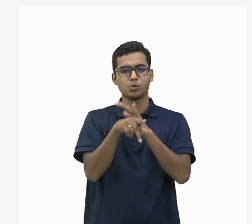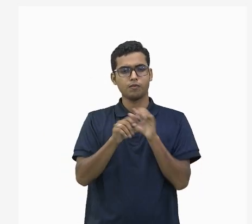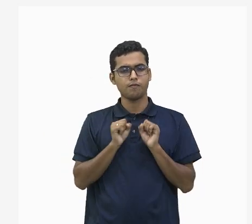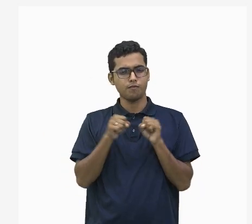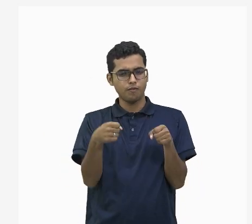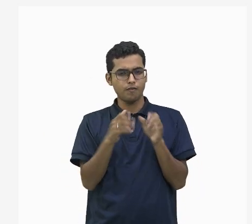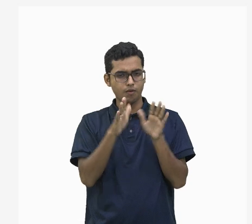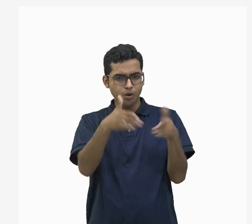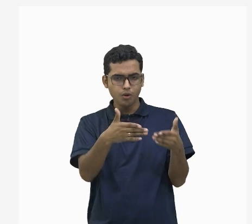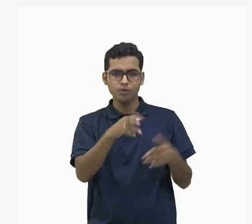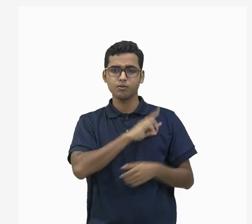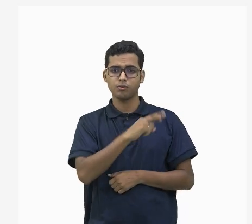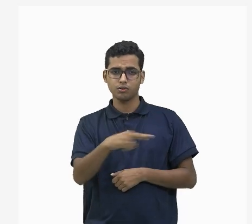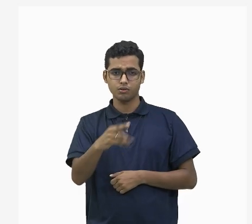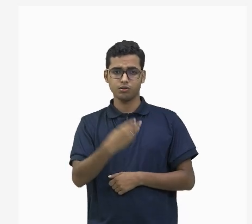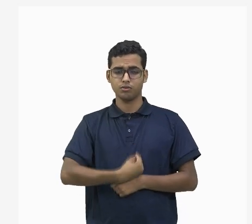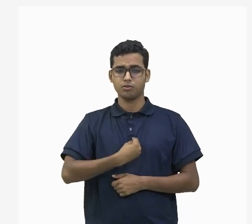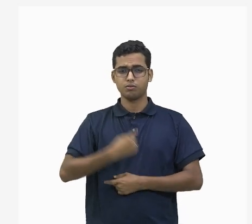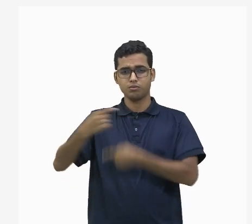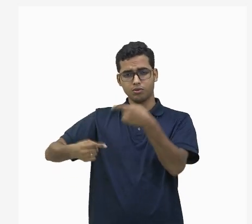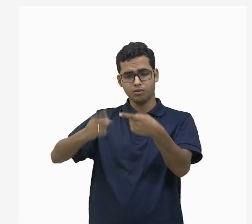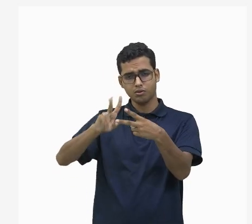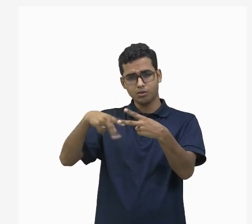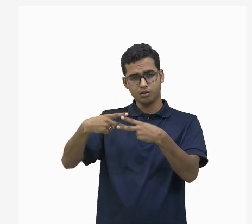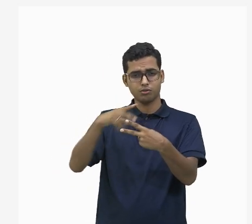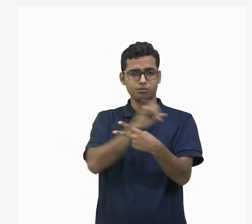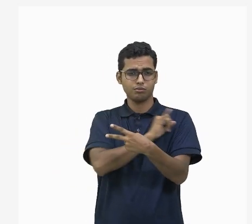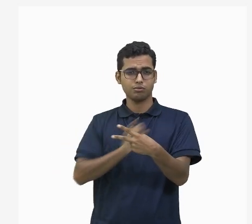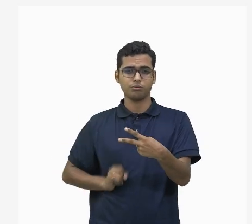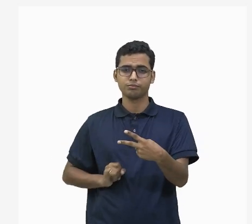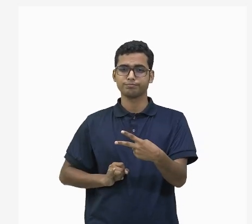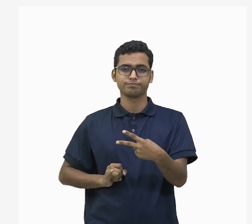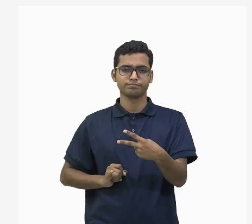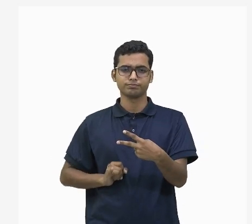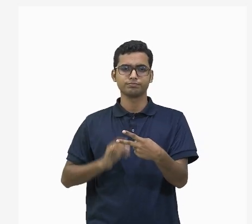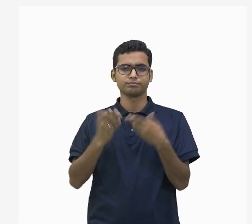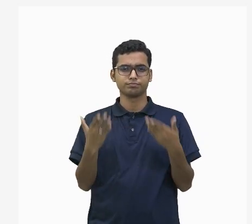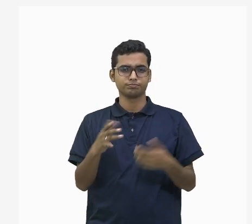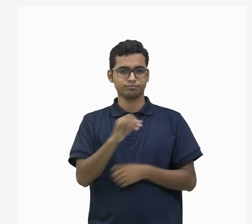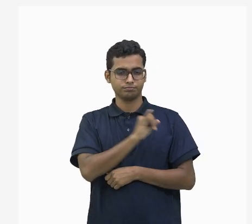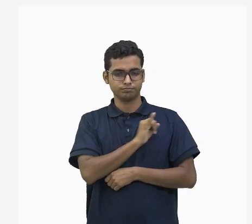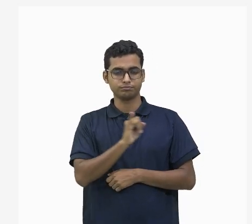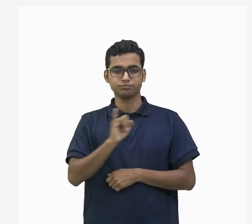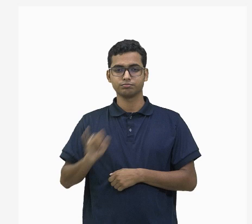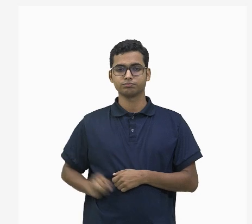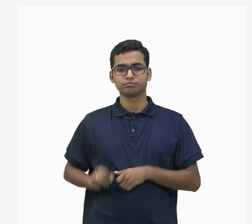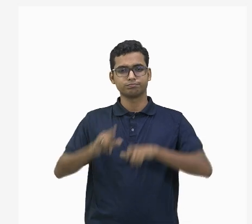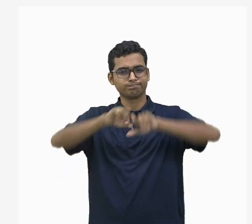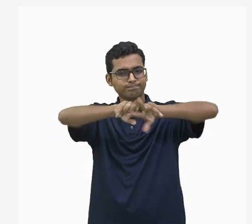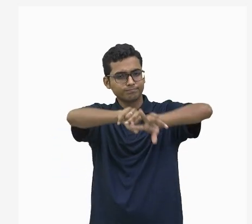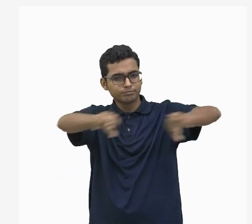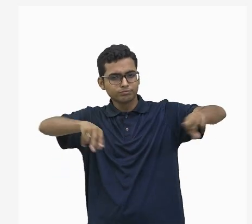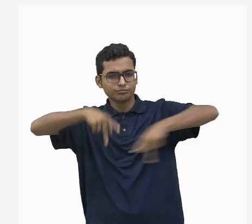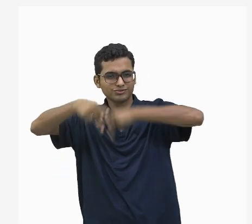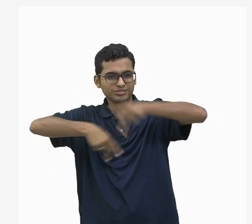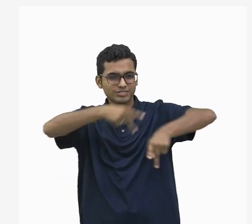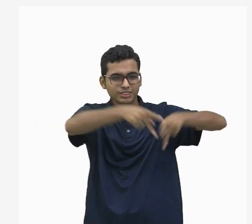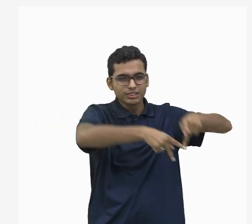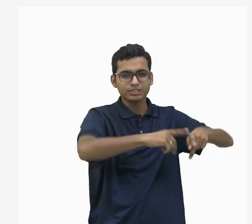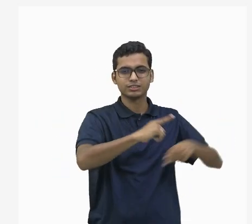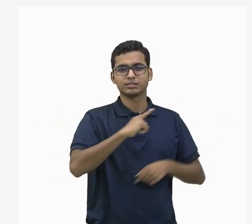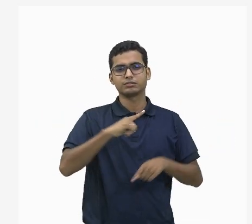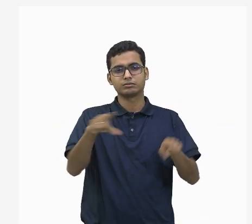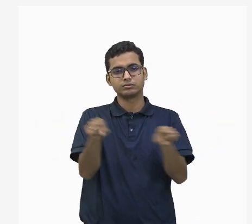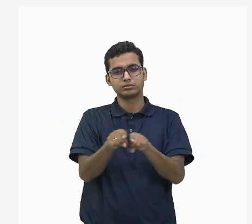mais à religião do que à vida política e administrativa do império. No império havia uma diversidade